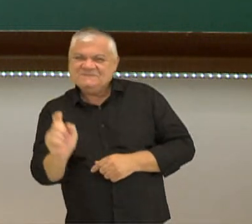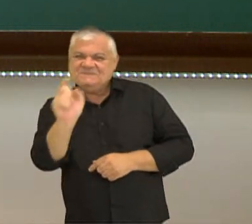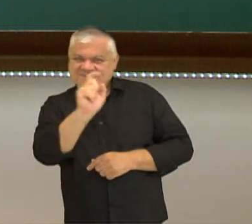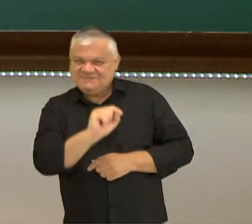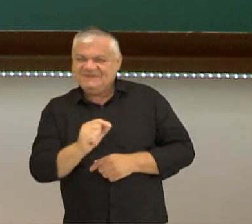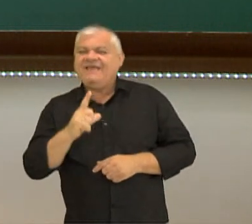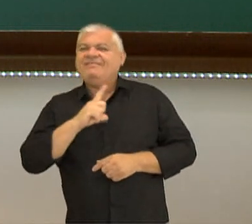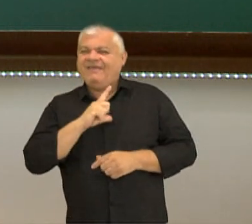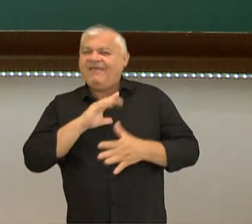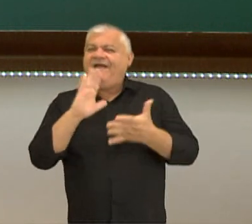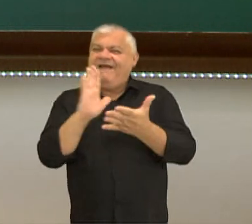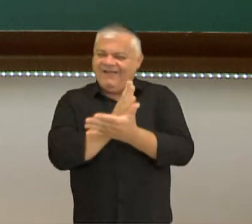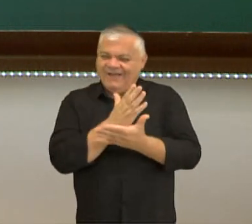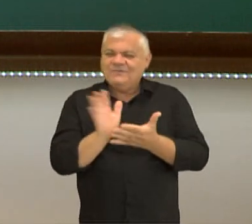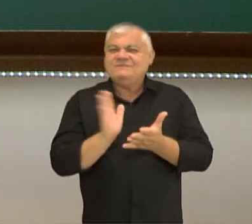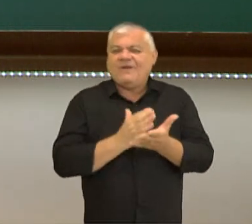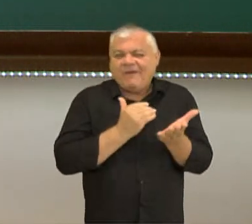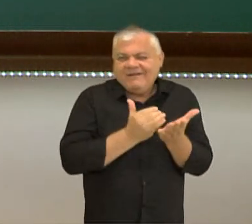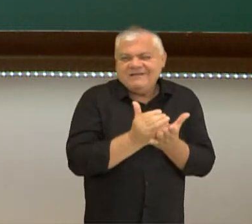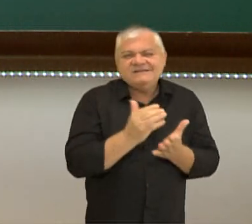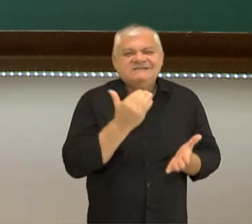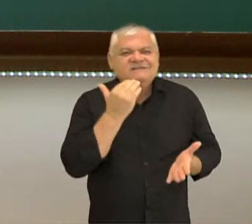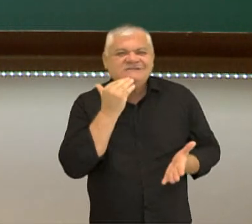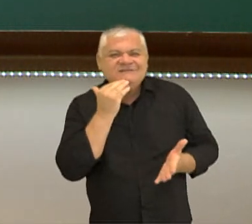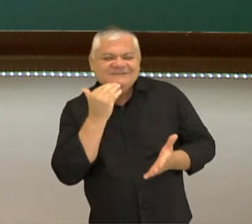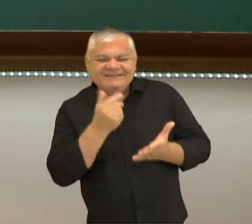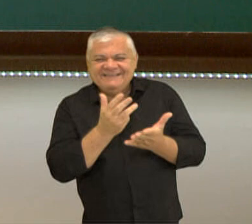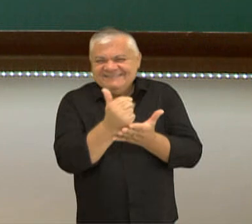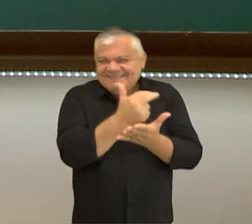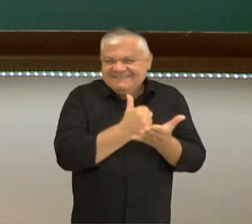artística. Alguns estão começando, então vamos começar